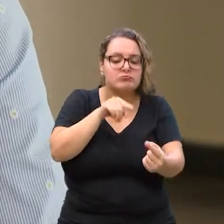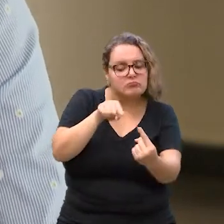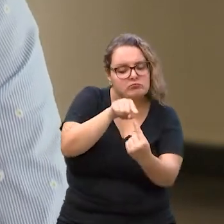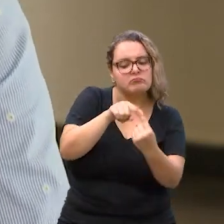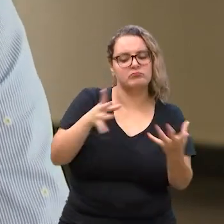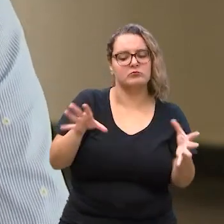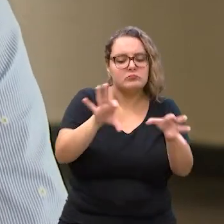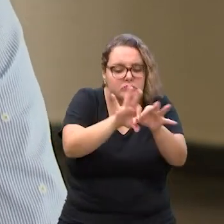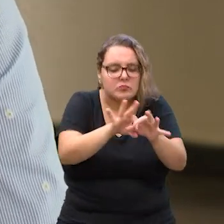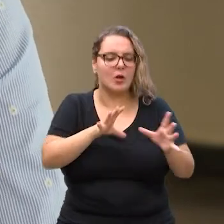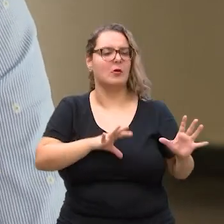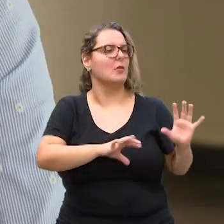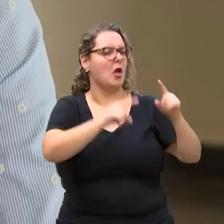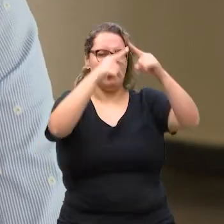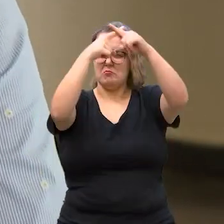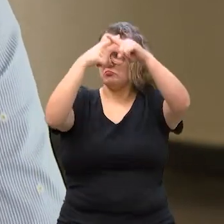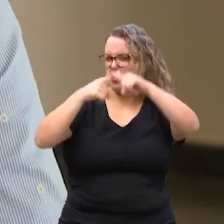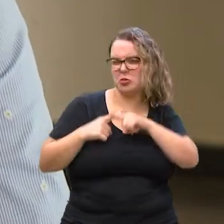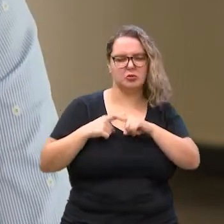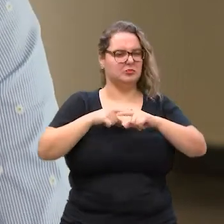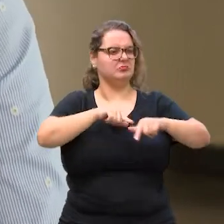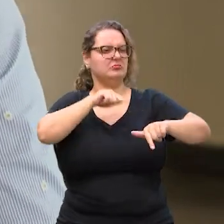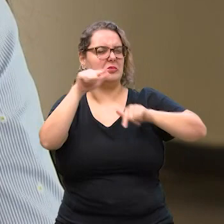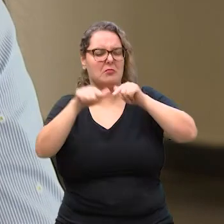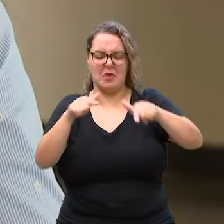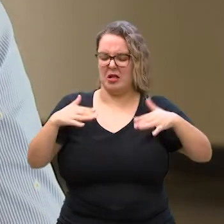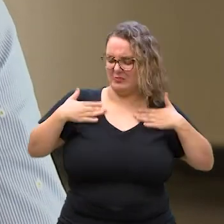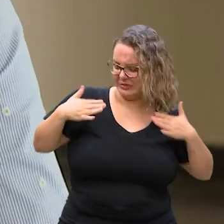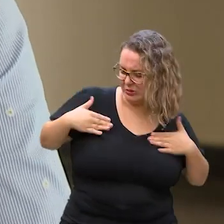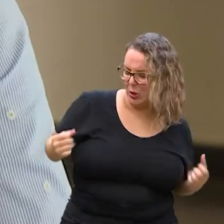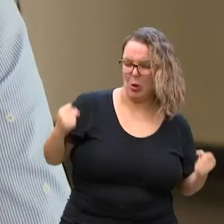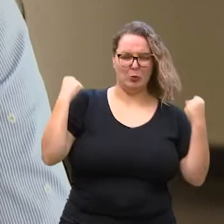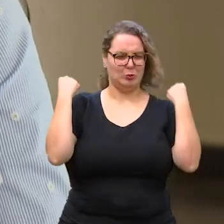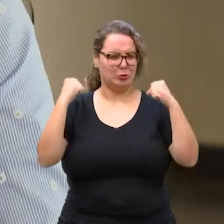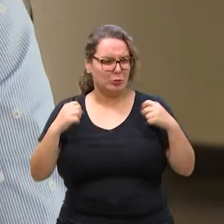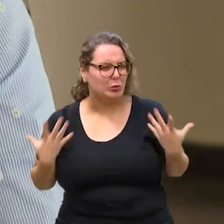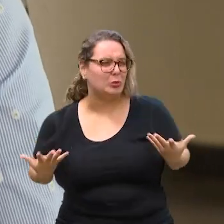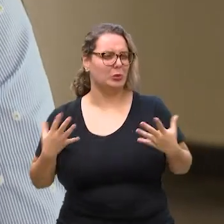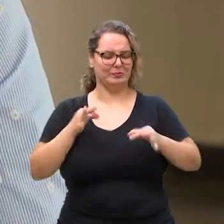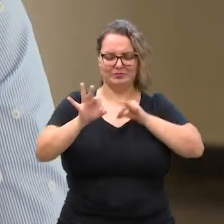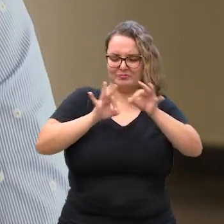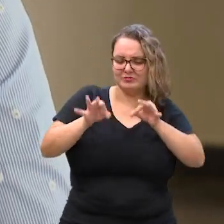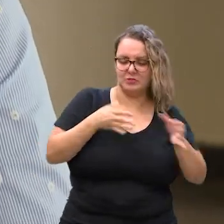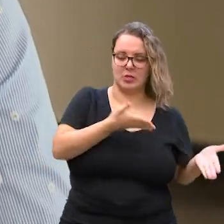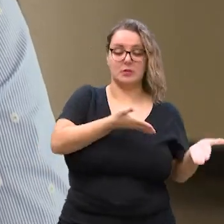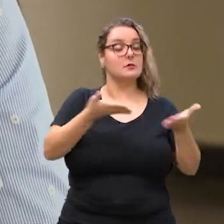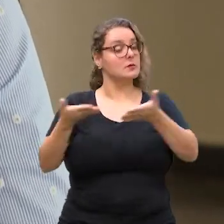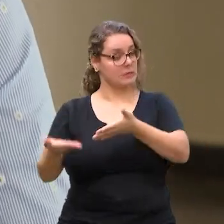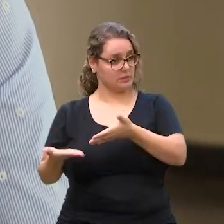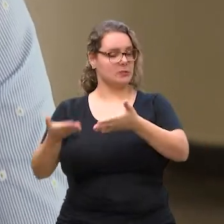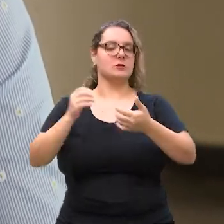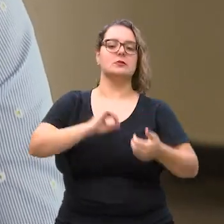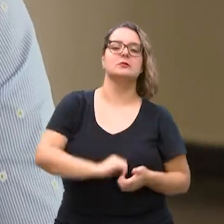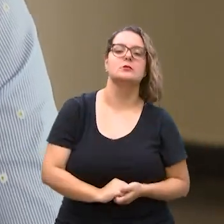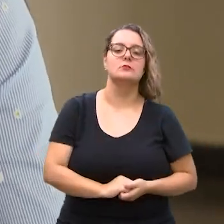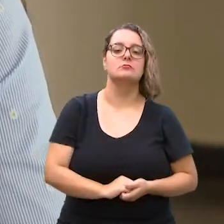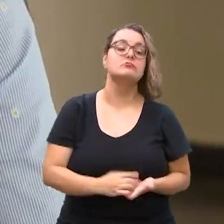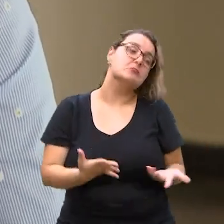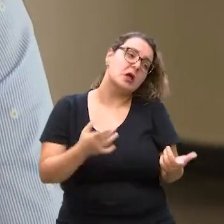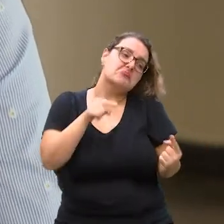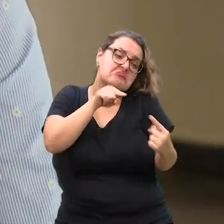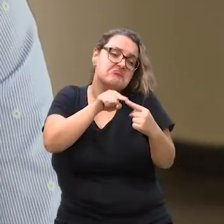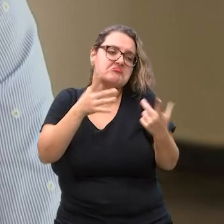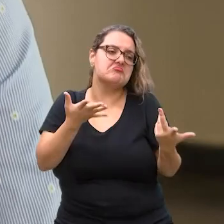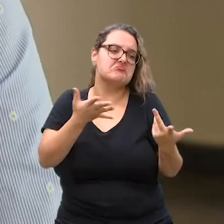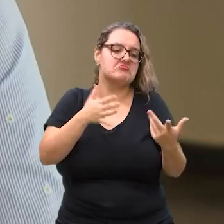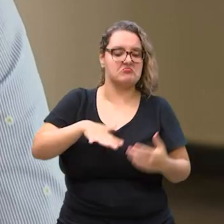de competições, tinha todo o trabalho físico, todo o trabalho preparatório para as apresentações. Então eu me